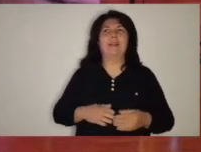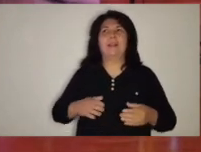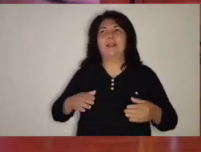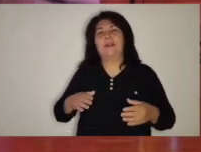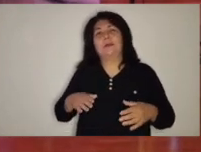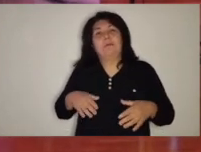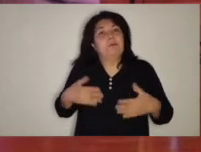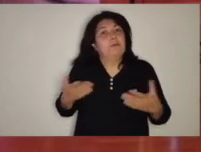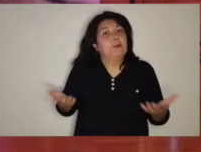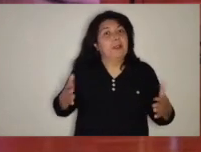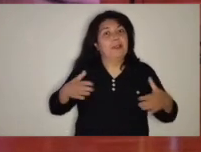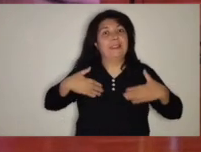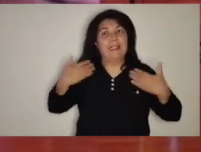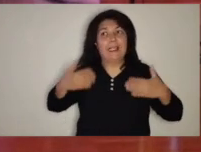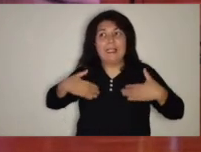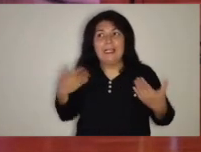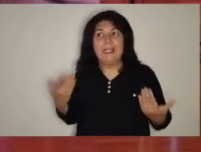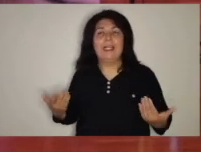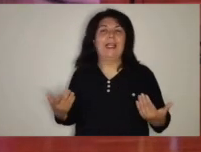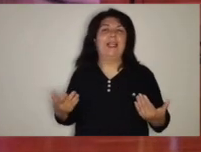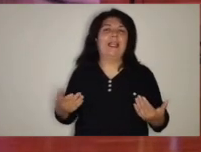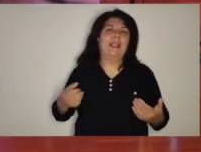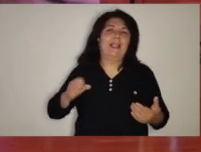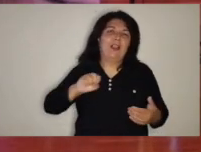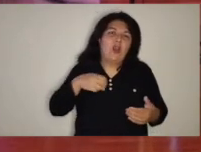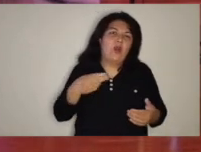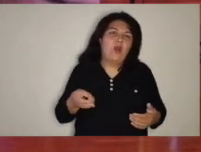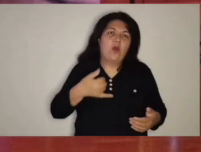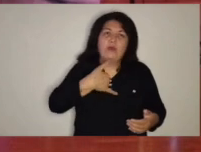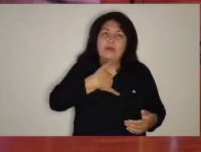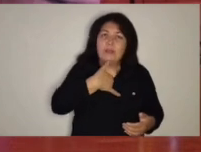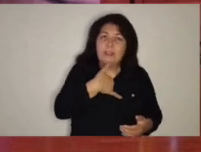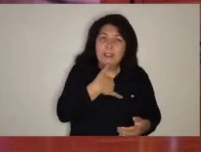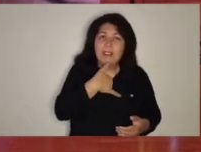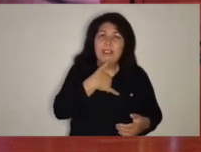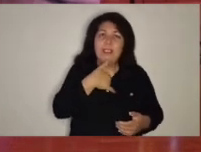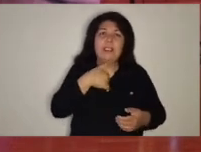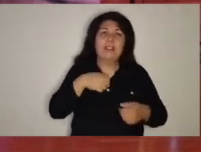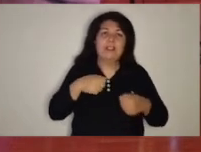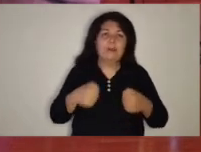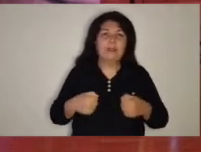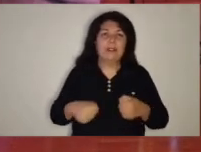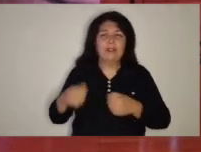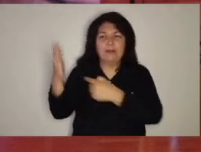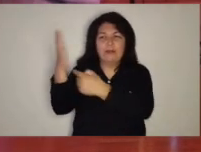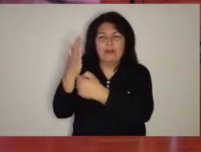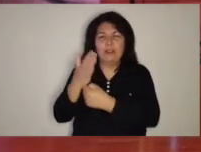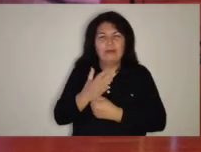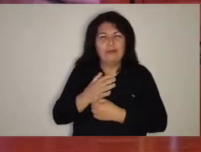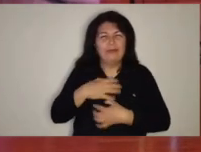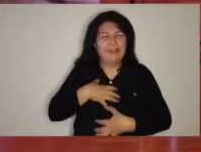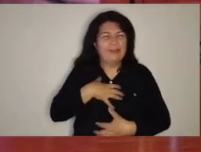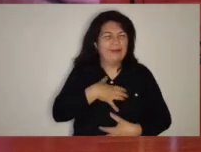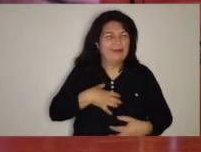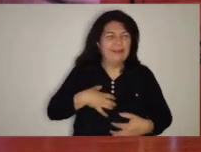agradecido, feliz, ou triste, precisando de um socorro, angustiado.